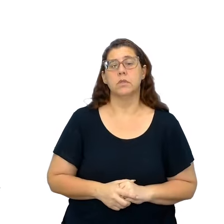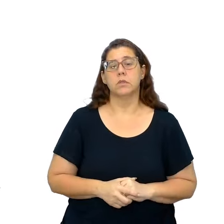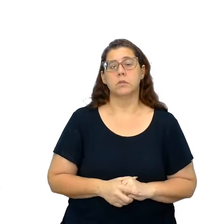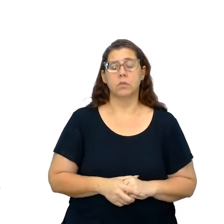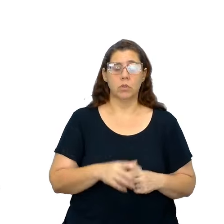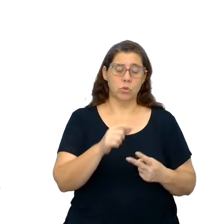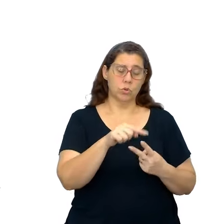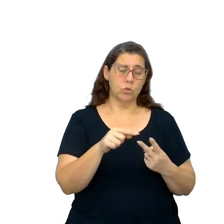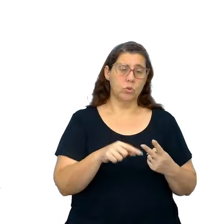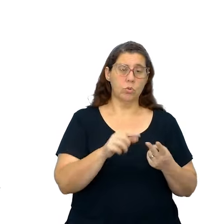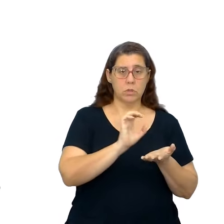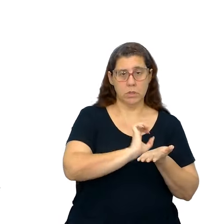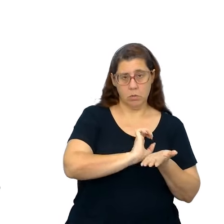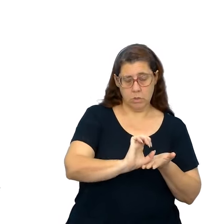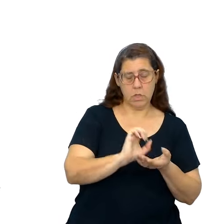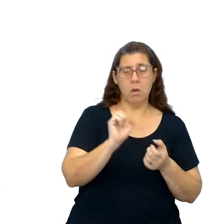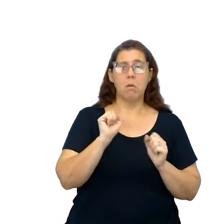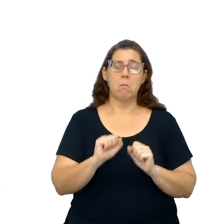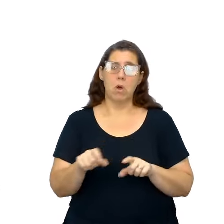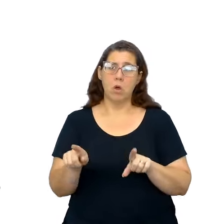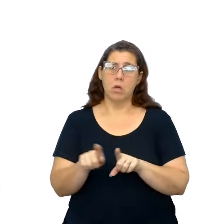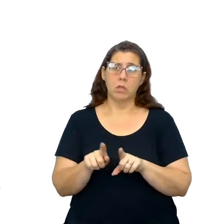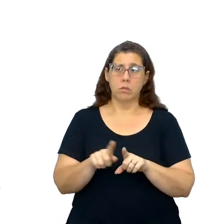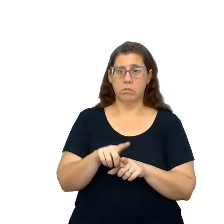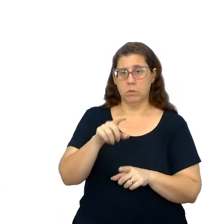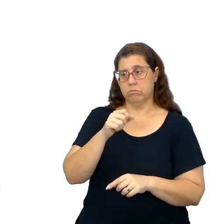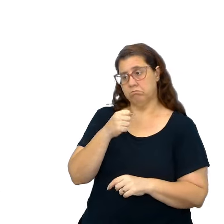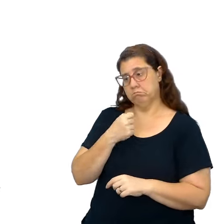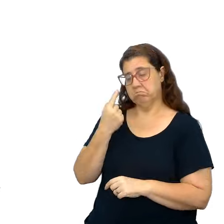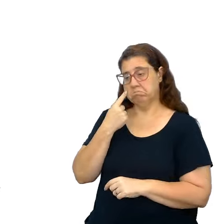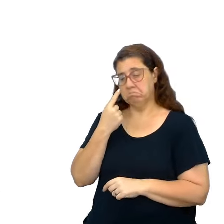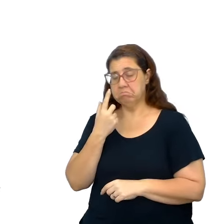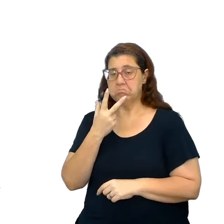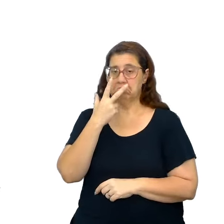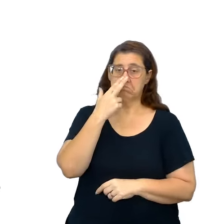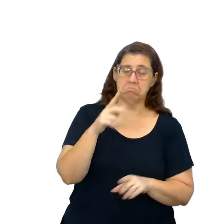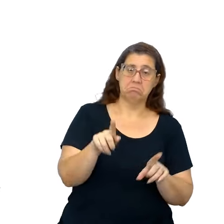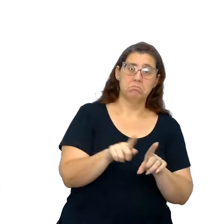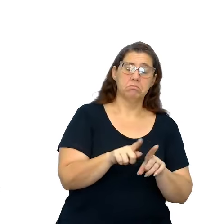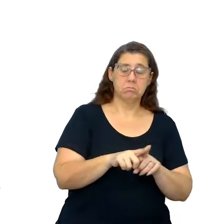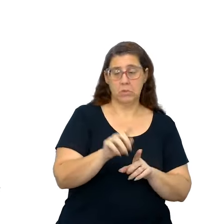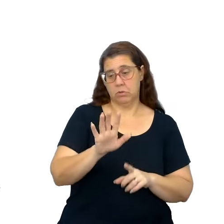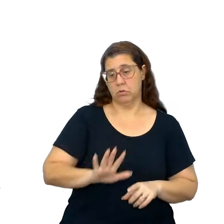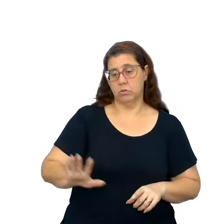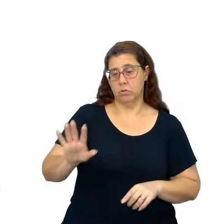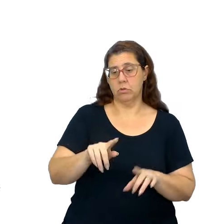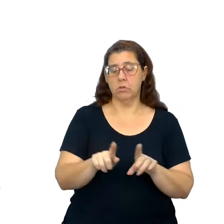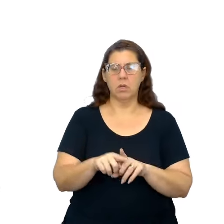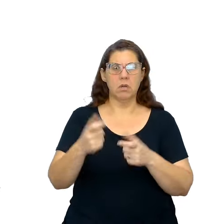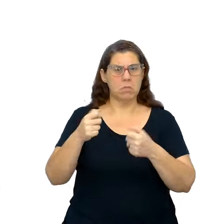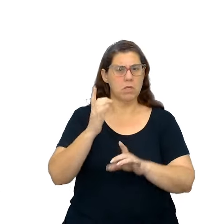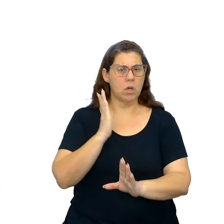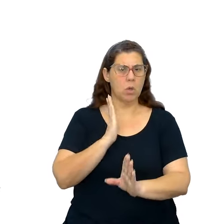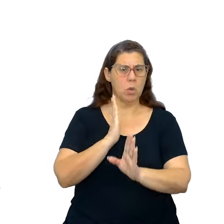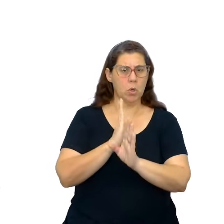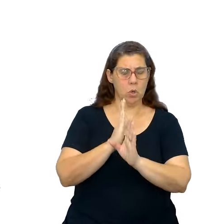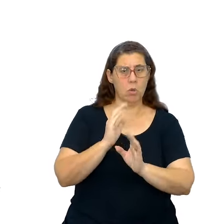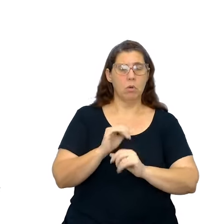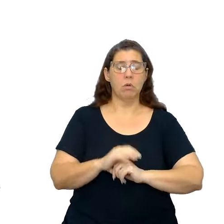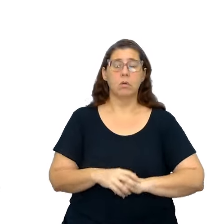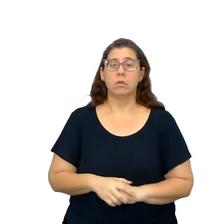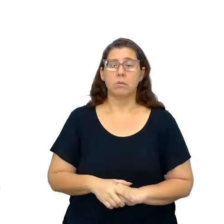duas equações, ele pode fazer por determinante, ele pode achar a equação geral, né, onde ele precisa achar o